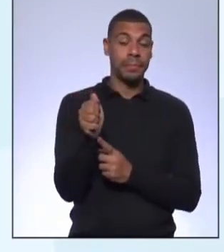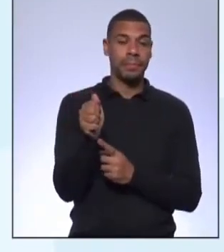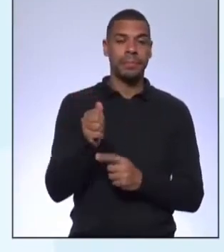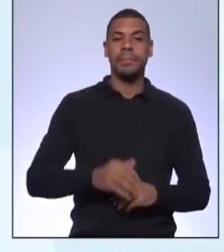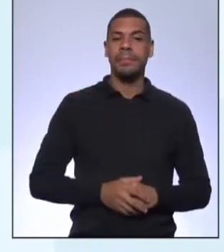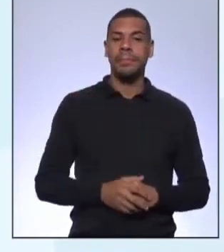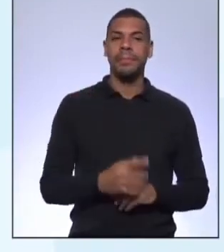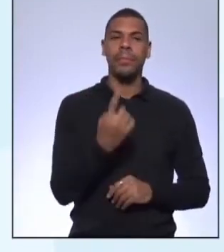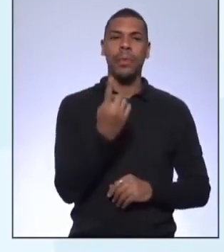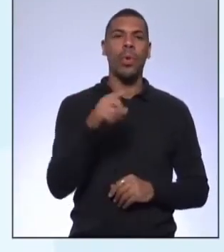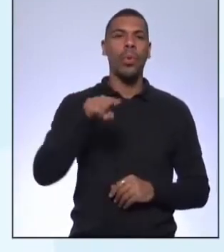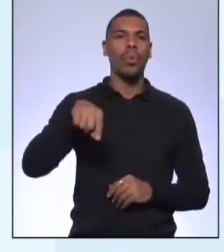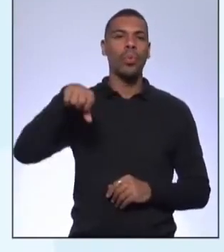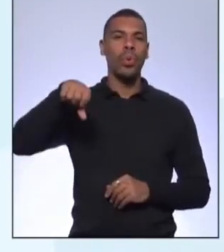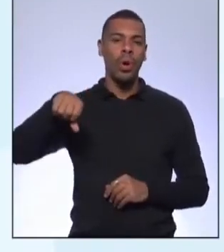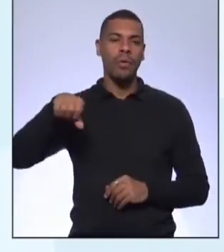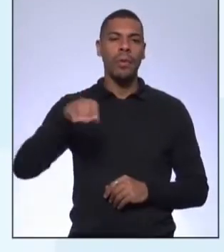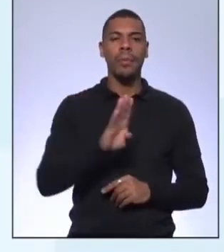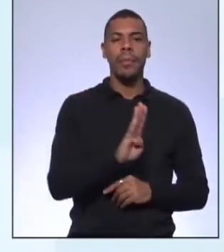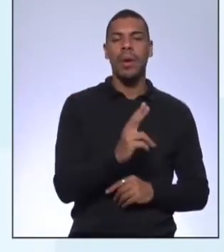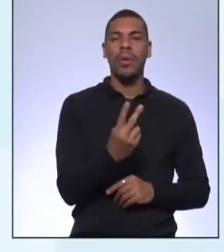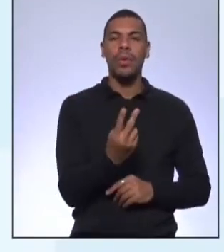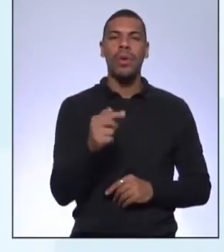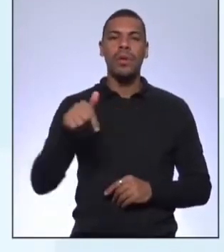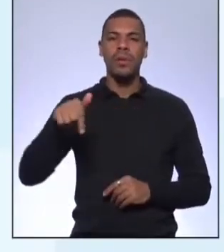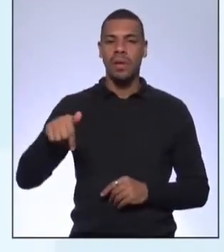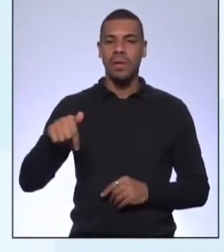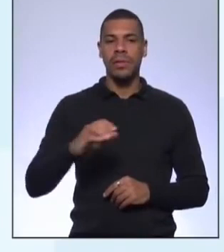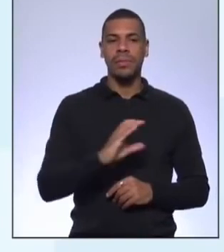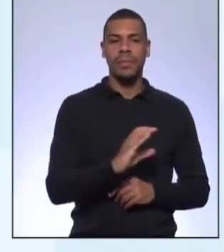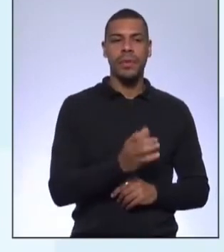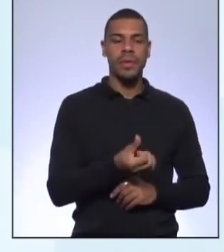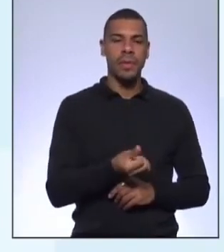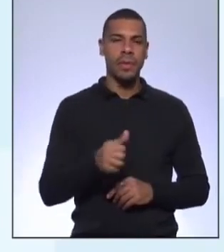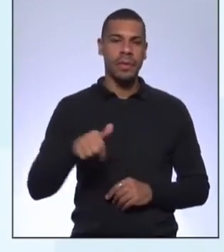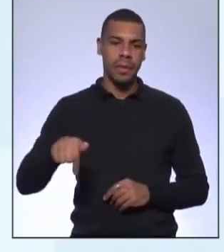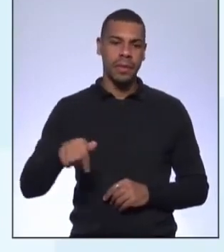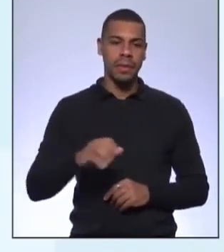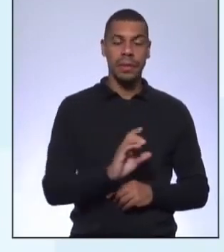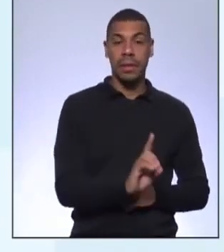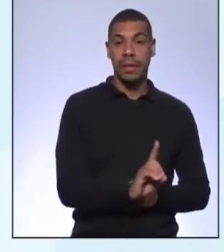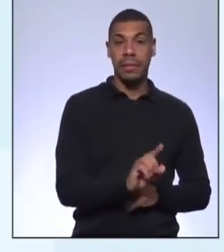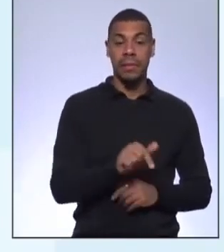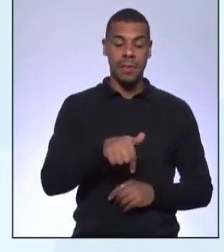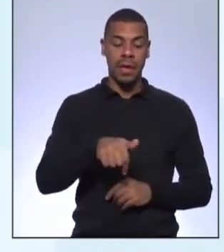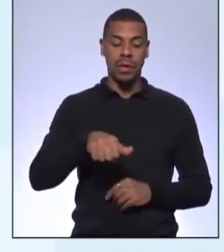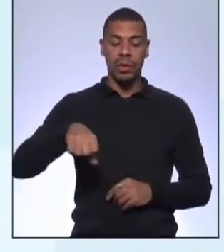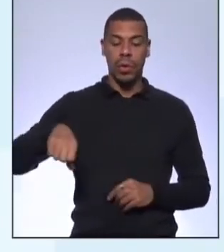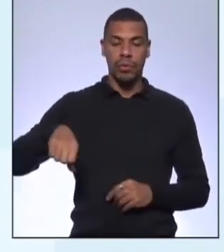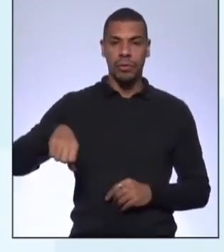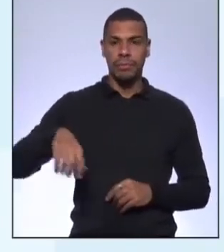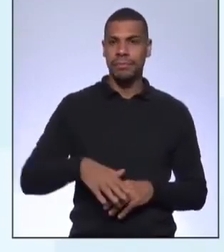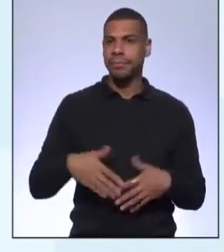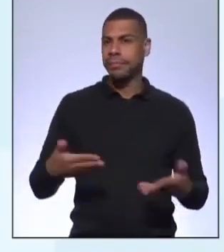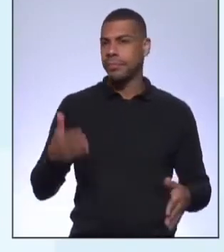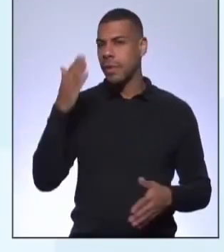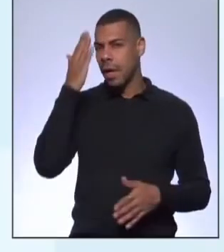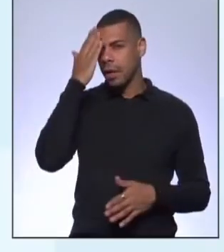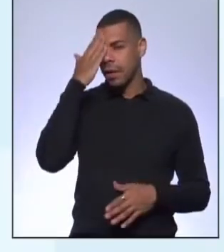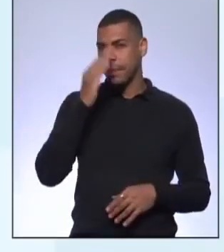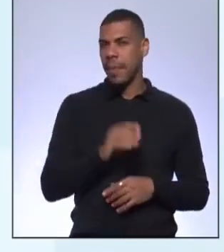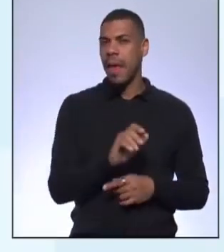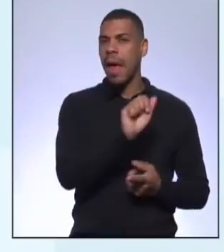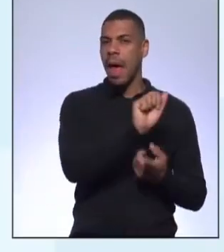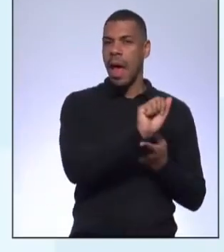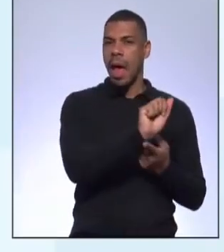ok? 19, B, 27, C, 67 e na letra D, 7 e 9. Nós queremos saber, ou nós queremos que na letra